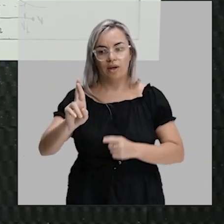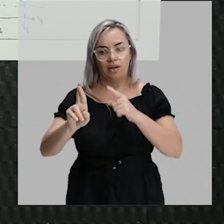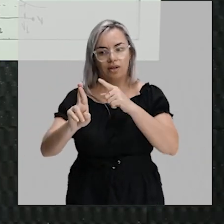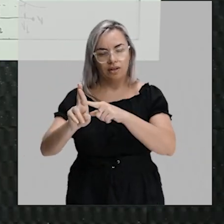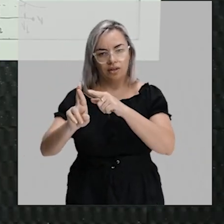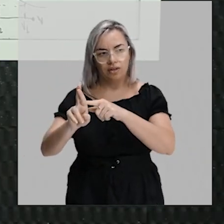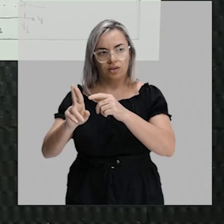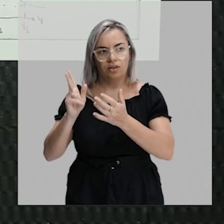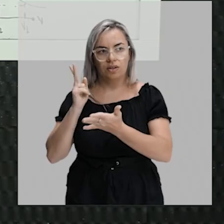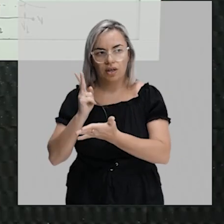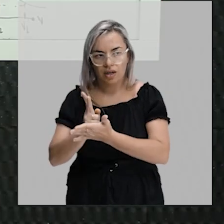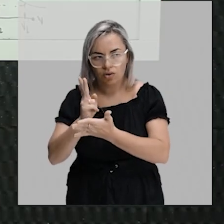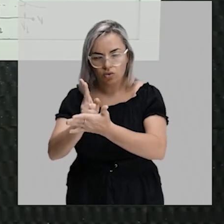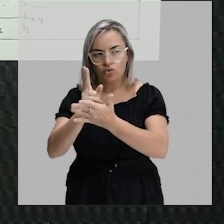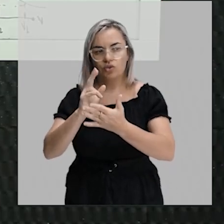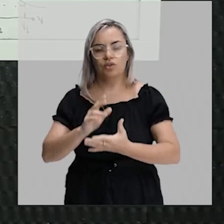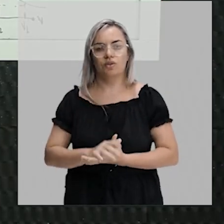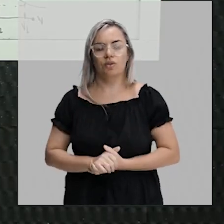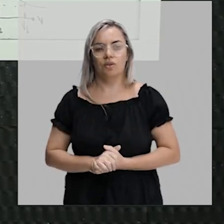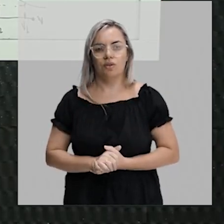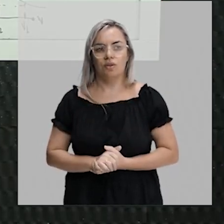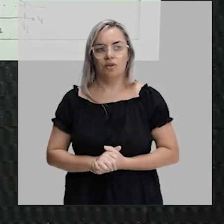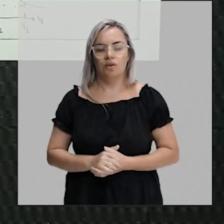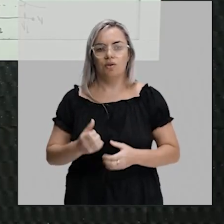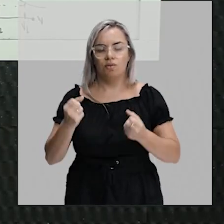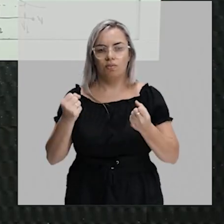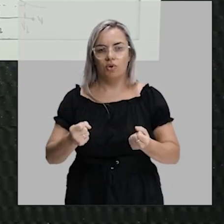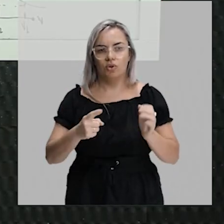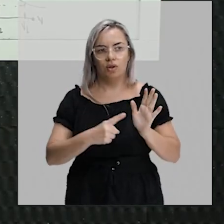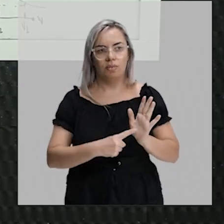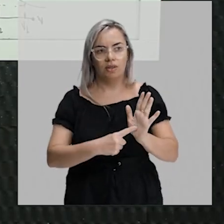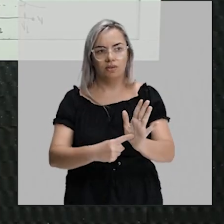certo? A tua constante geralmente ela pode vir, ó.